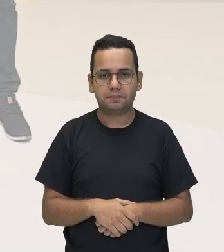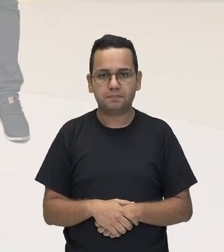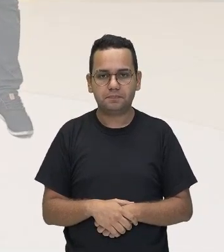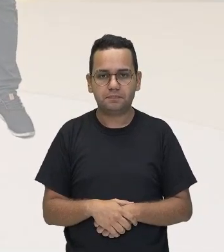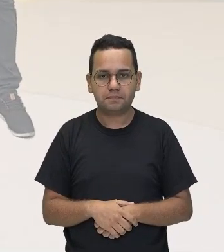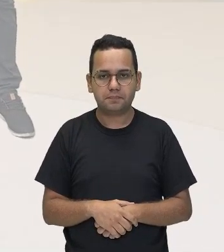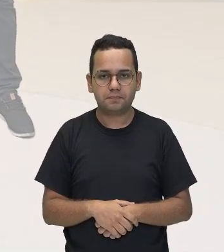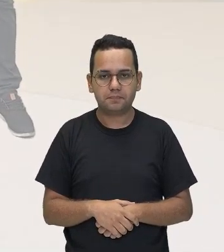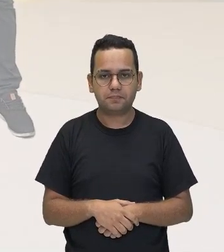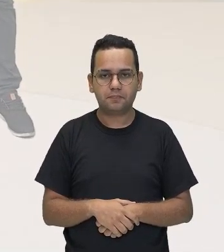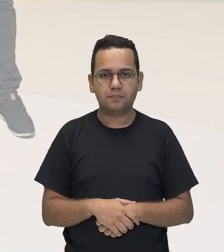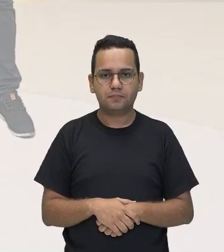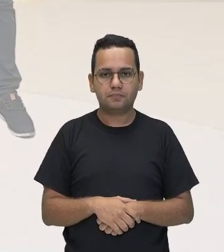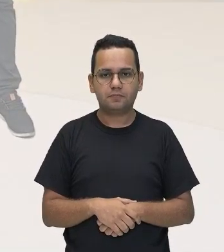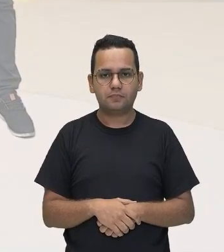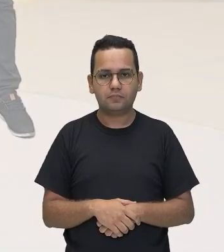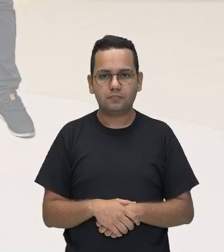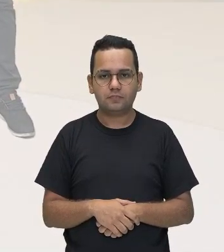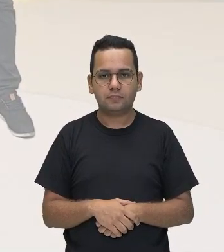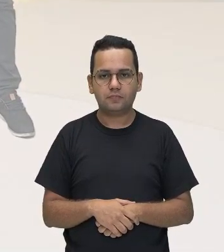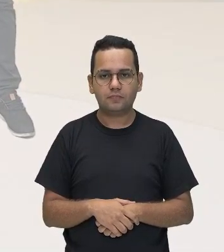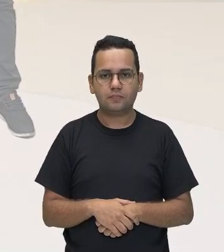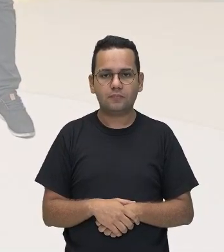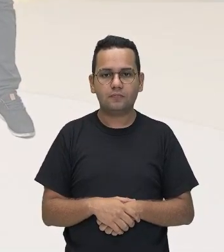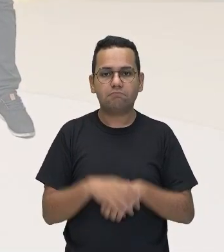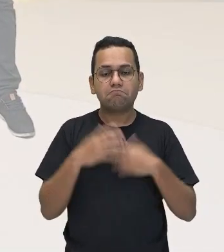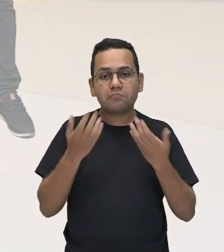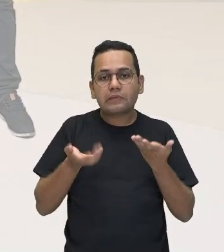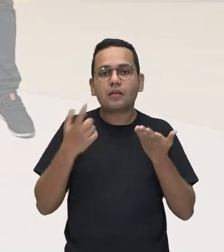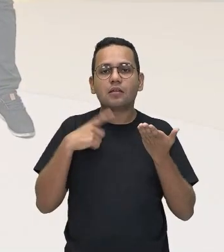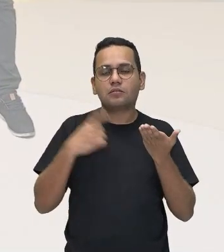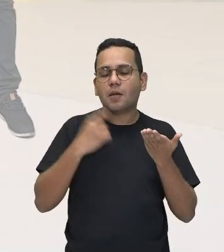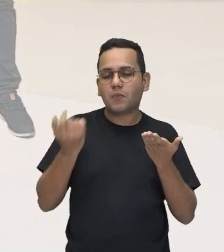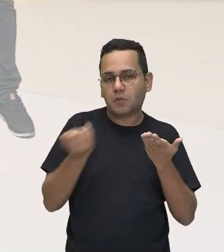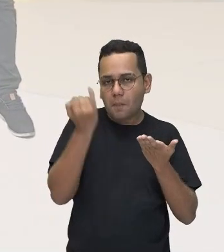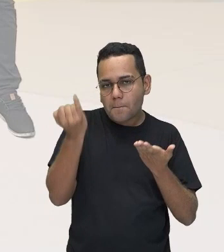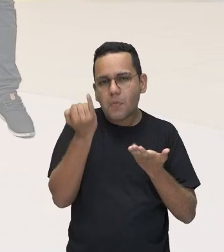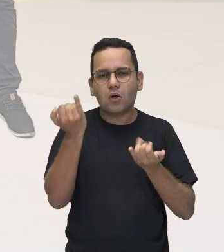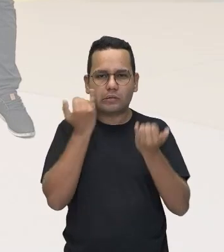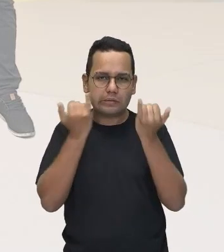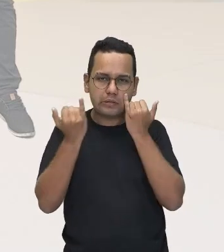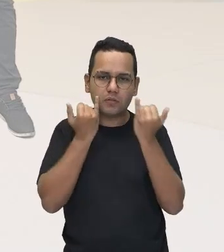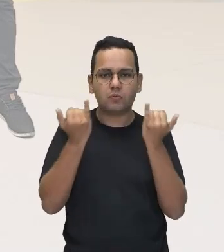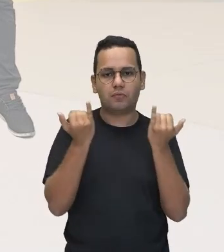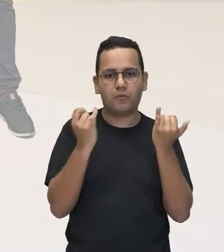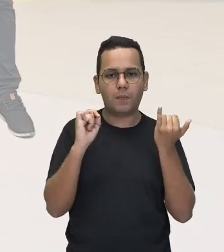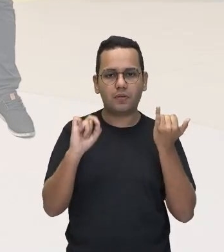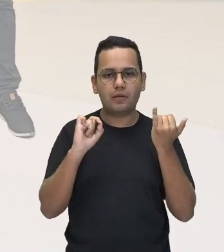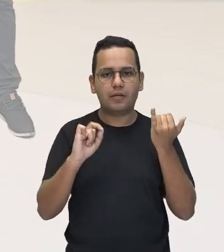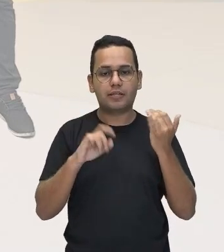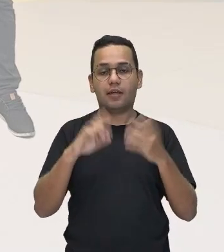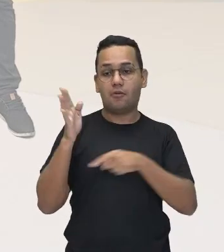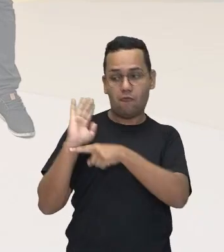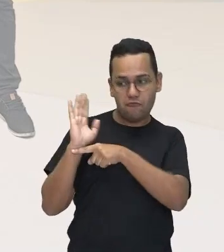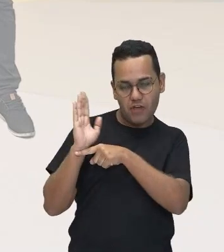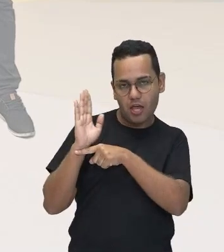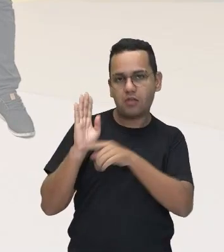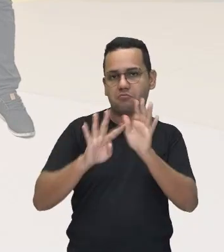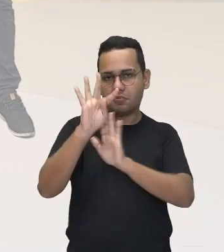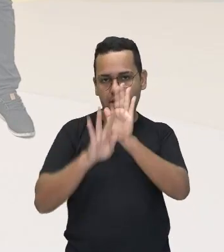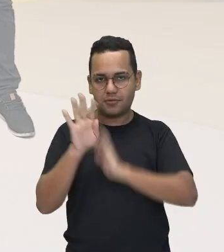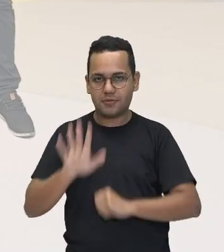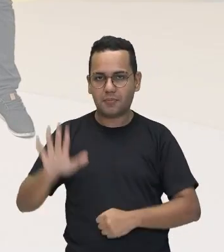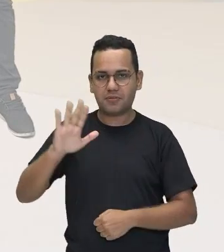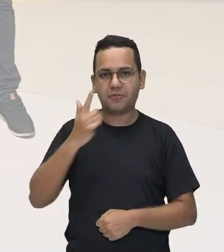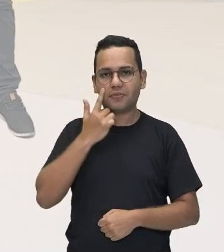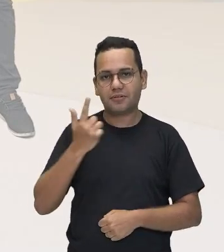vídeo aqui, tá, turma, que expressa aí toda a importância e exuberância também através de textos e imagens, tá, desse bioma.